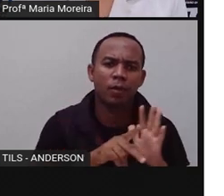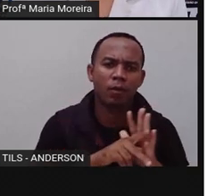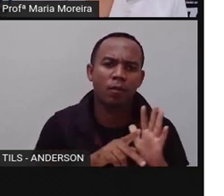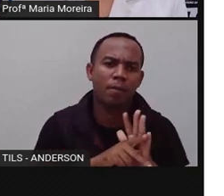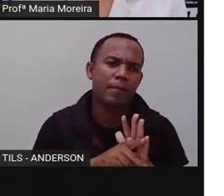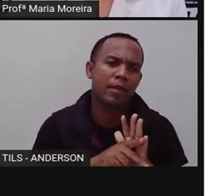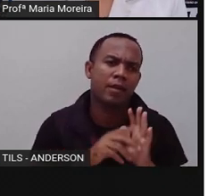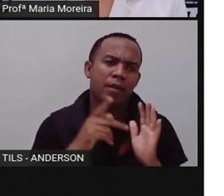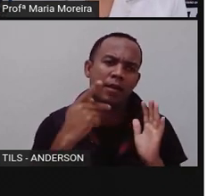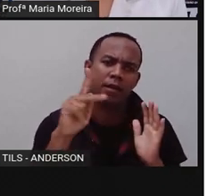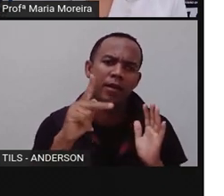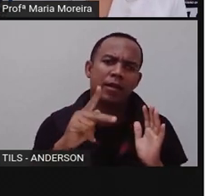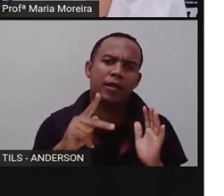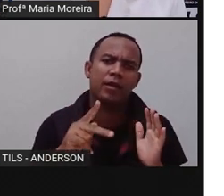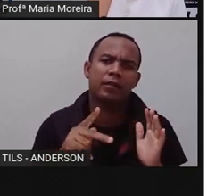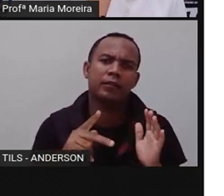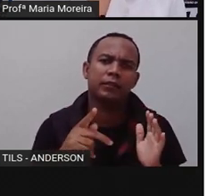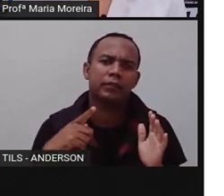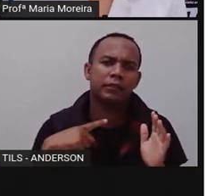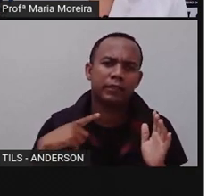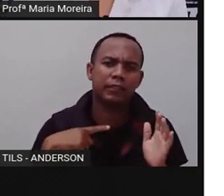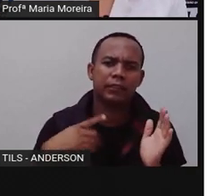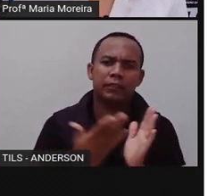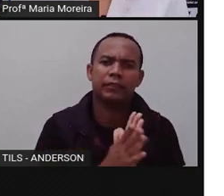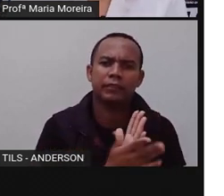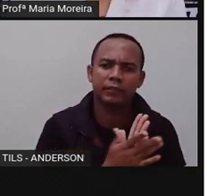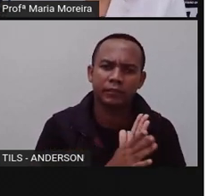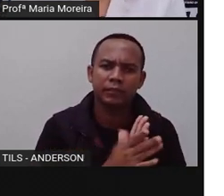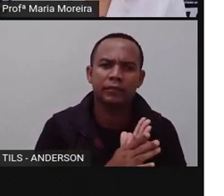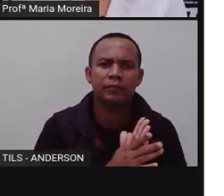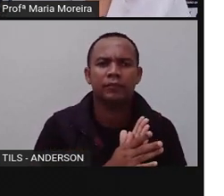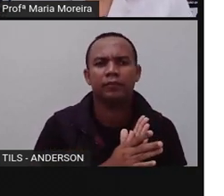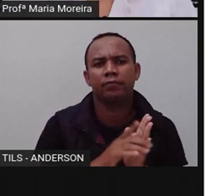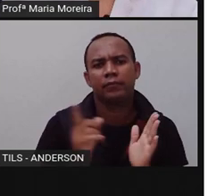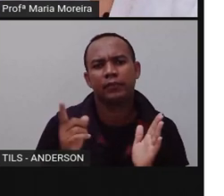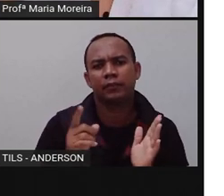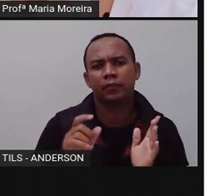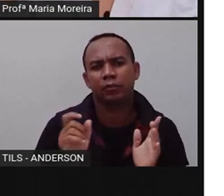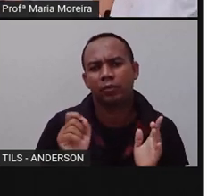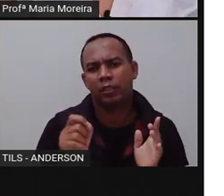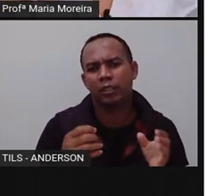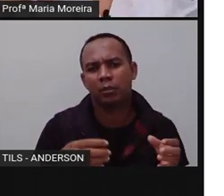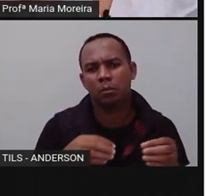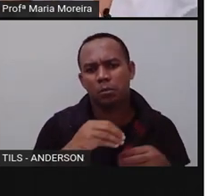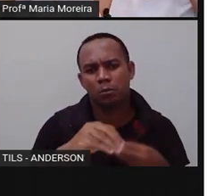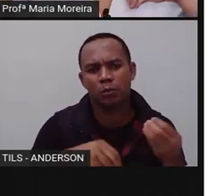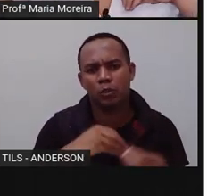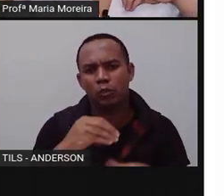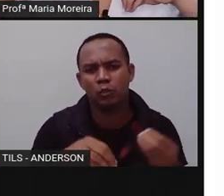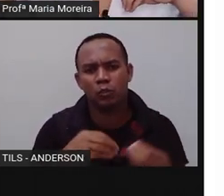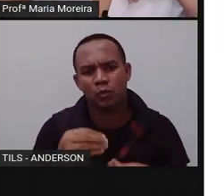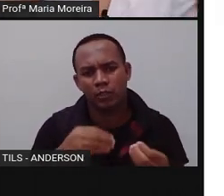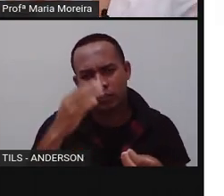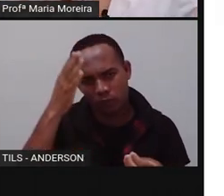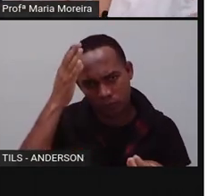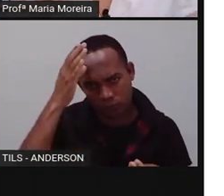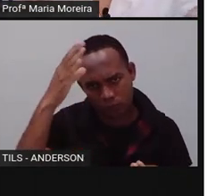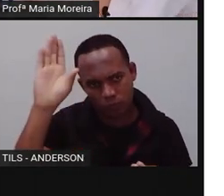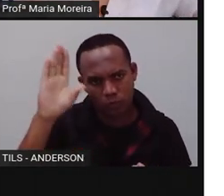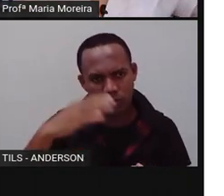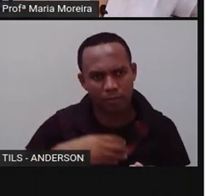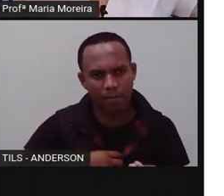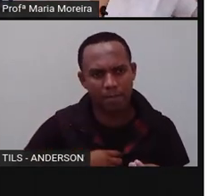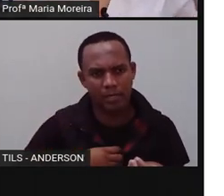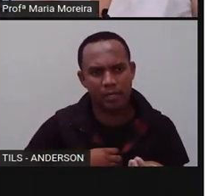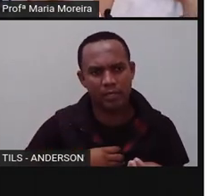mais contemporâneos, como o samba reggae e o axé baiano, que foi aquela comparação que a Pró fez entre Bahia